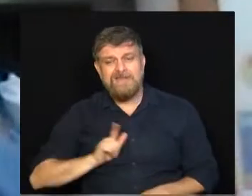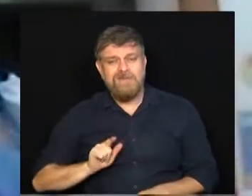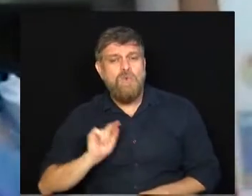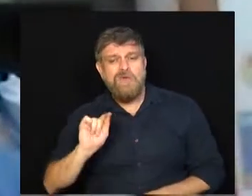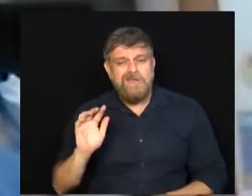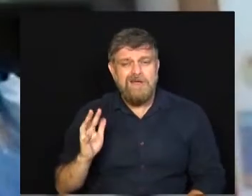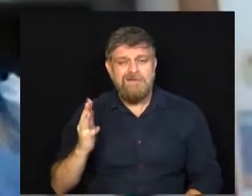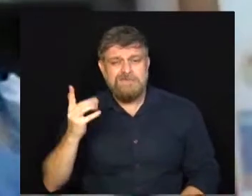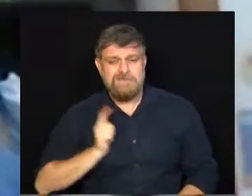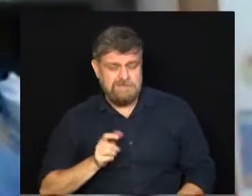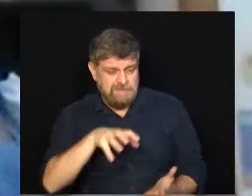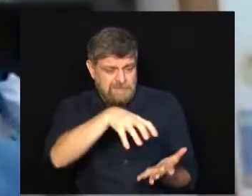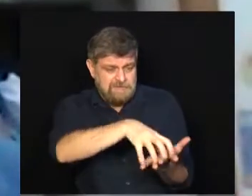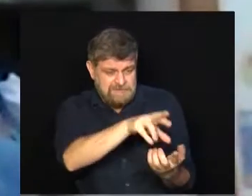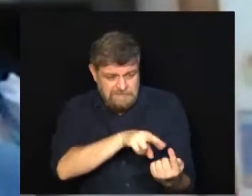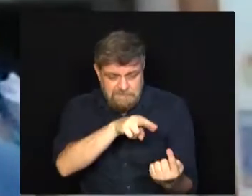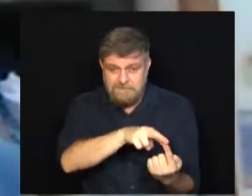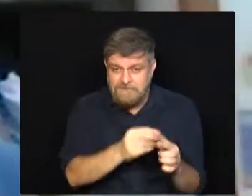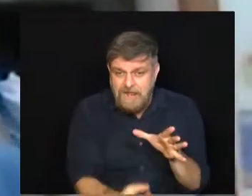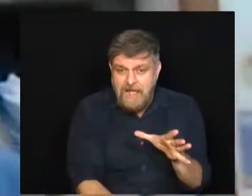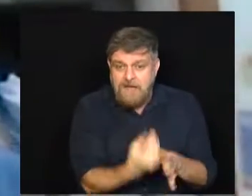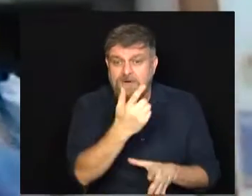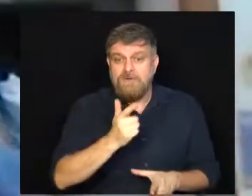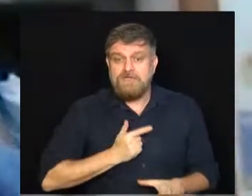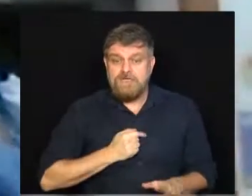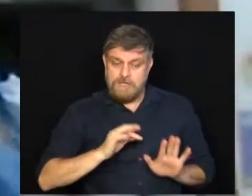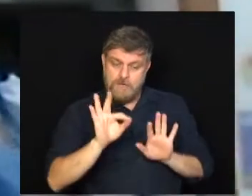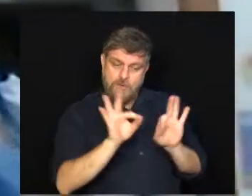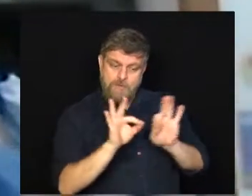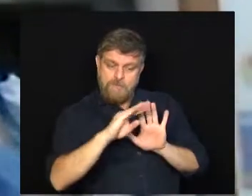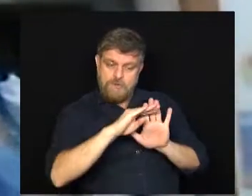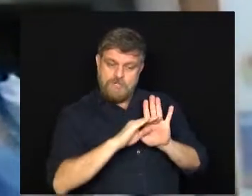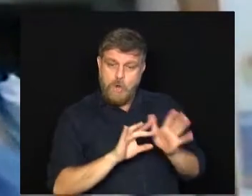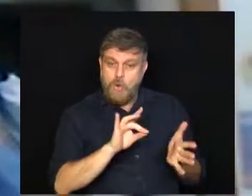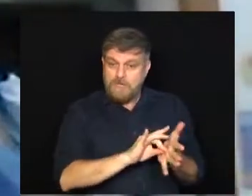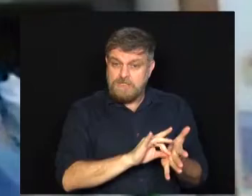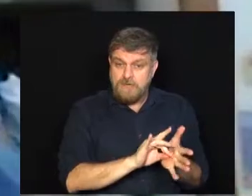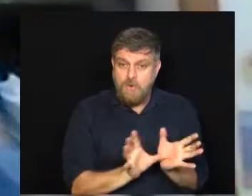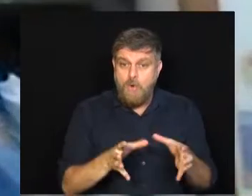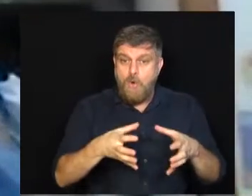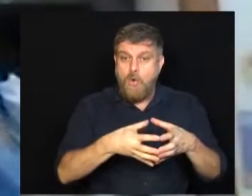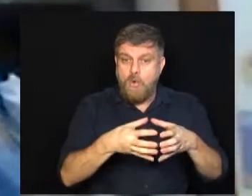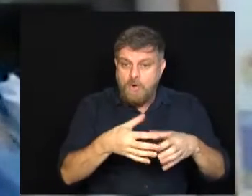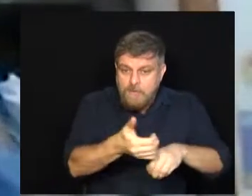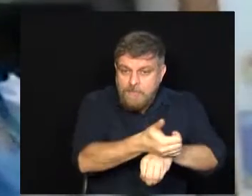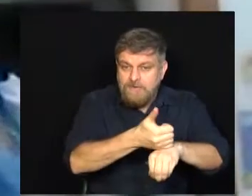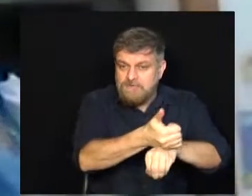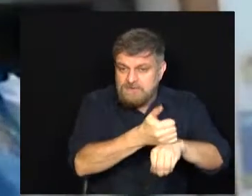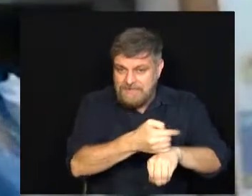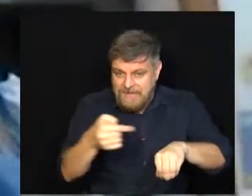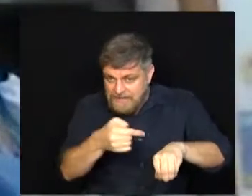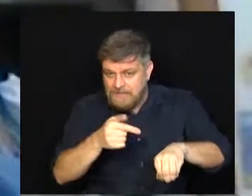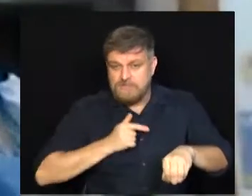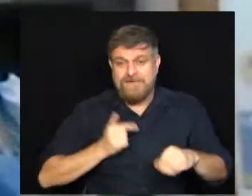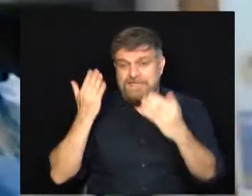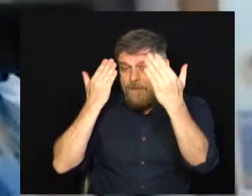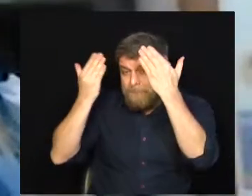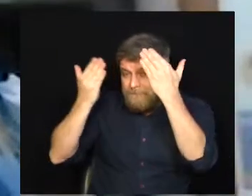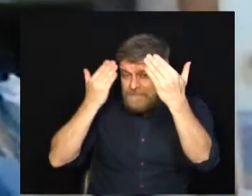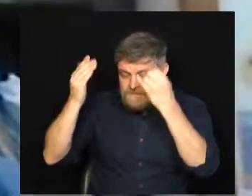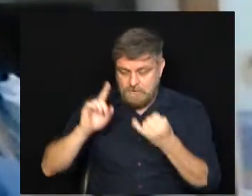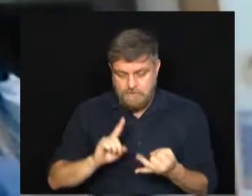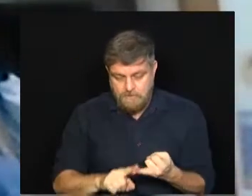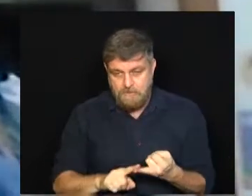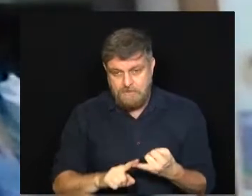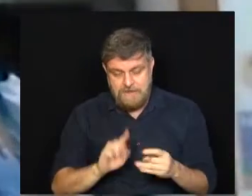exemplo, quando o Centro de Referência foi criado, está no projeto original. Era ter uma equipe que incluísse profissional da psicologia, profissional